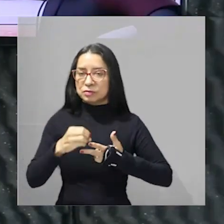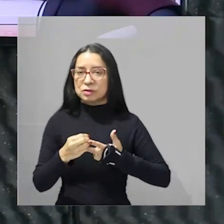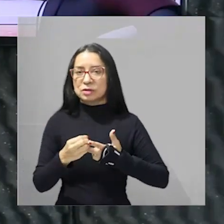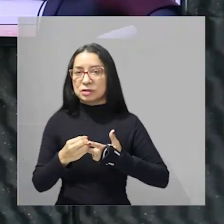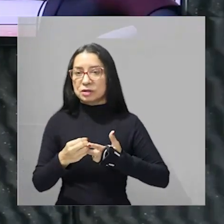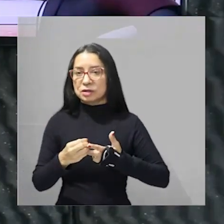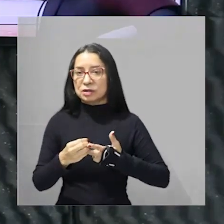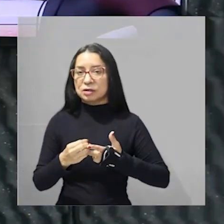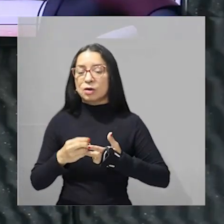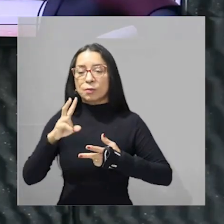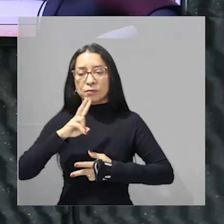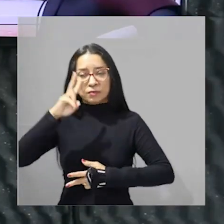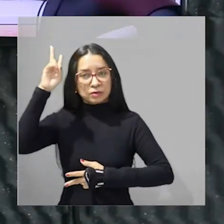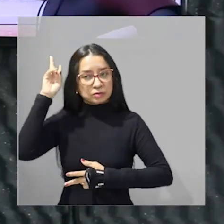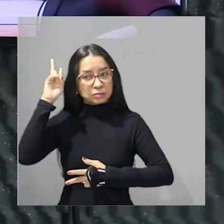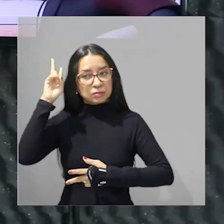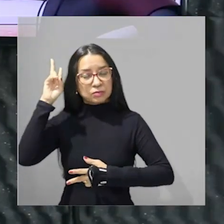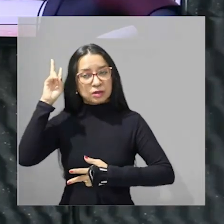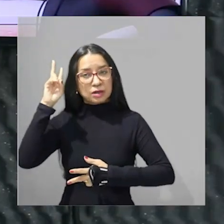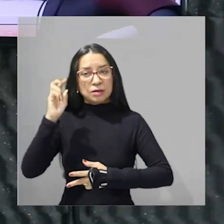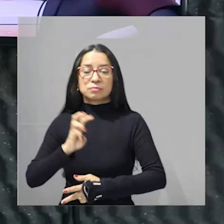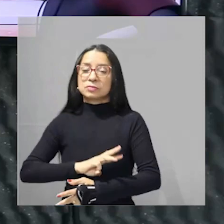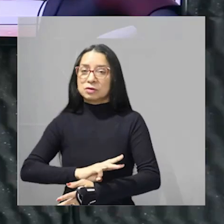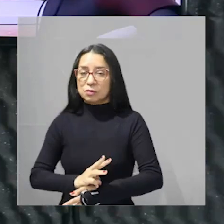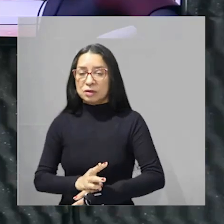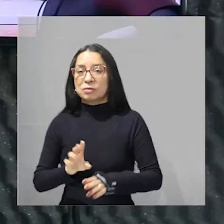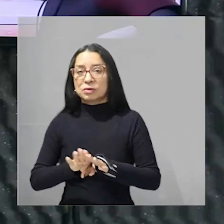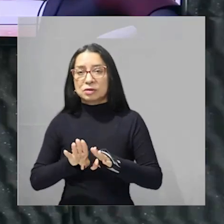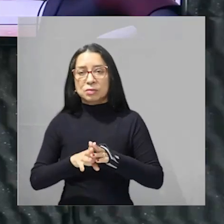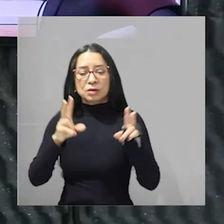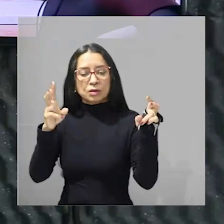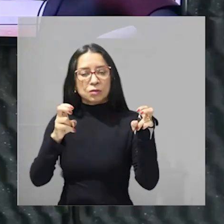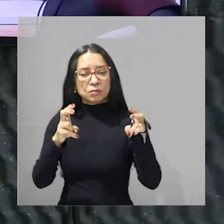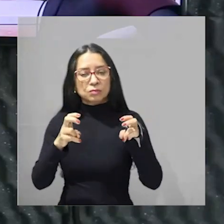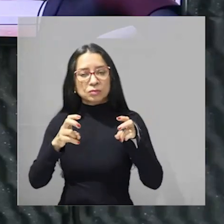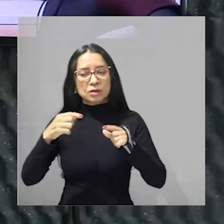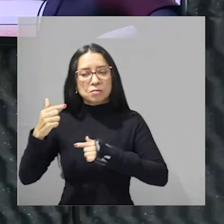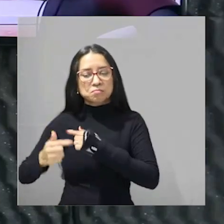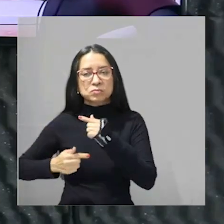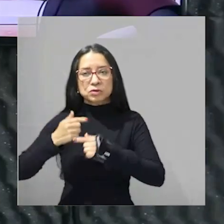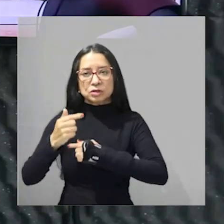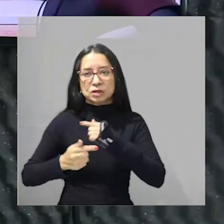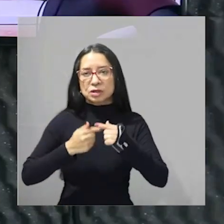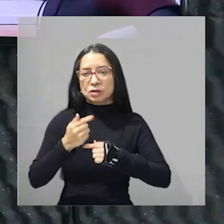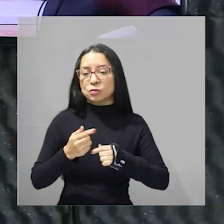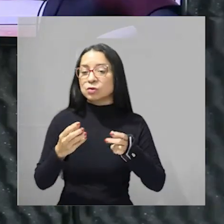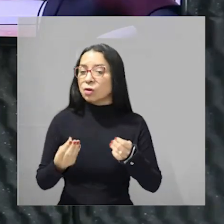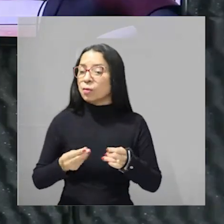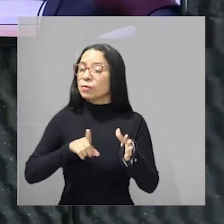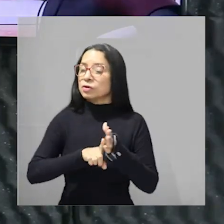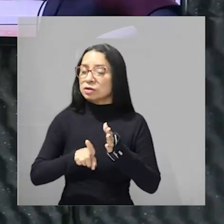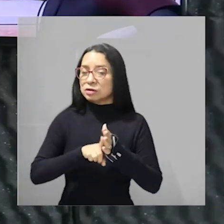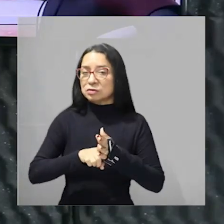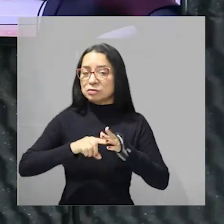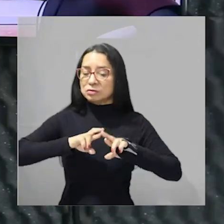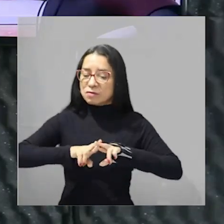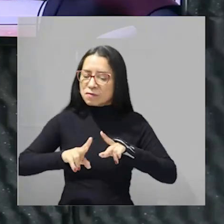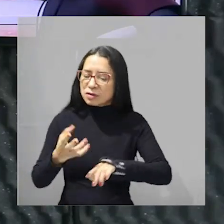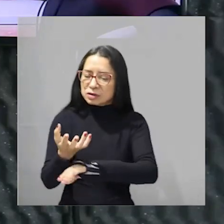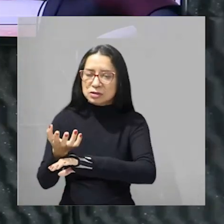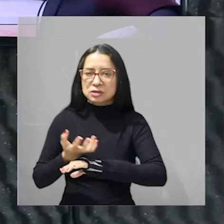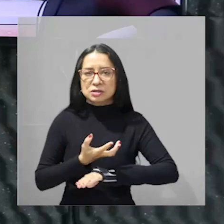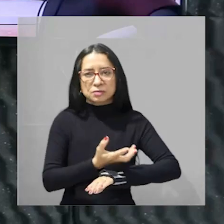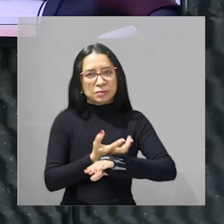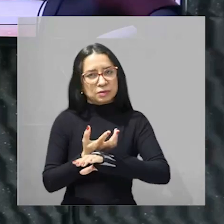UEMA, tá certo? Na realidade, é um tema gerador de muitas questões em várias áreas, não apenas de humanas, mas também, por exemplo, na área